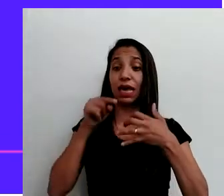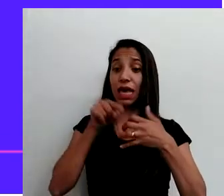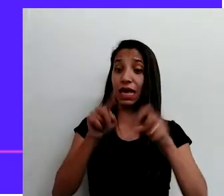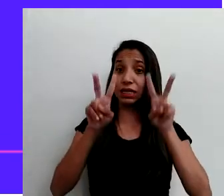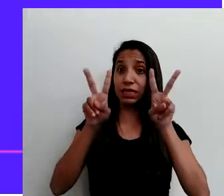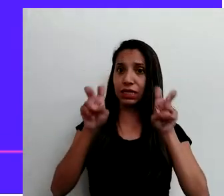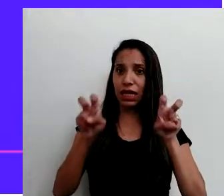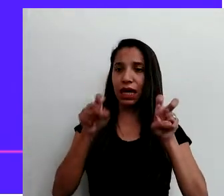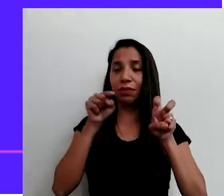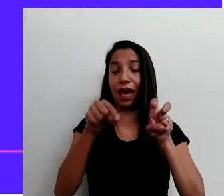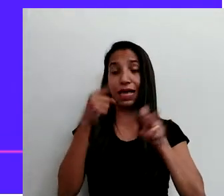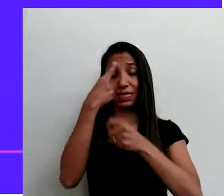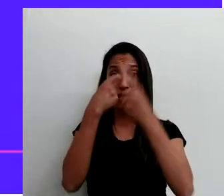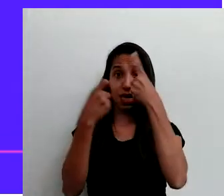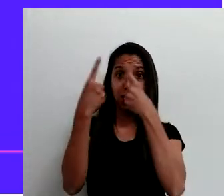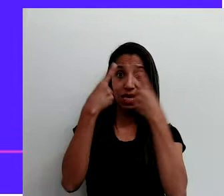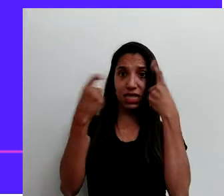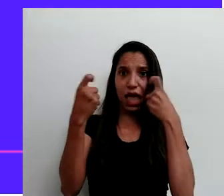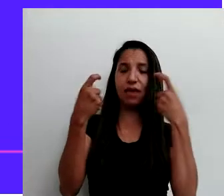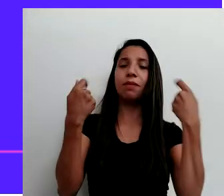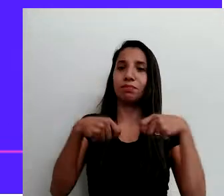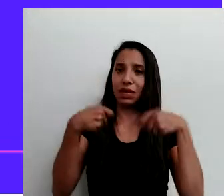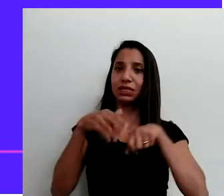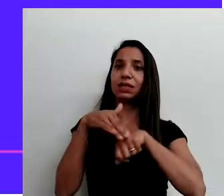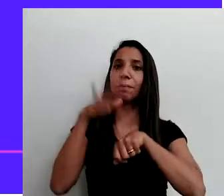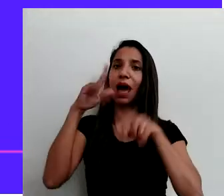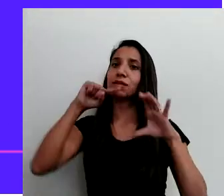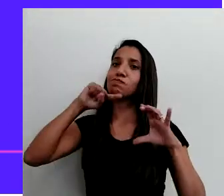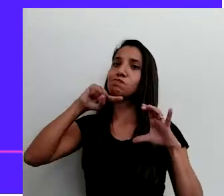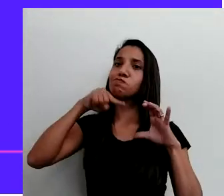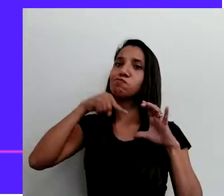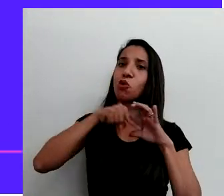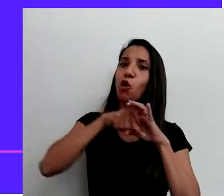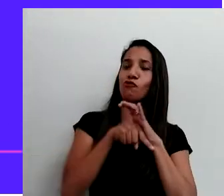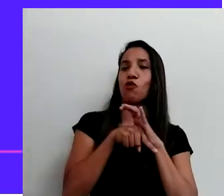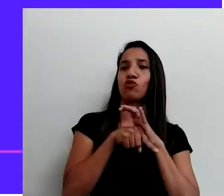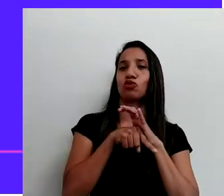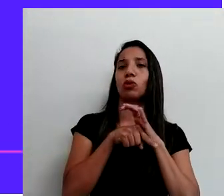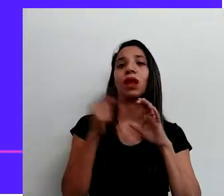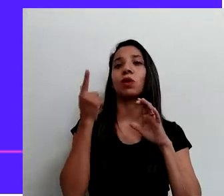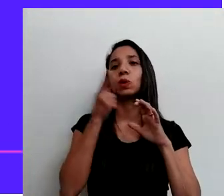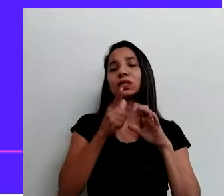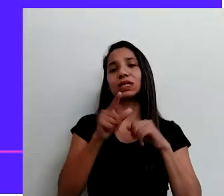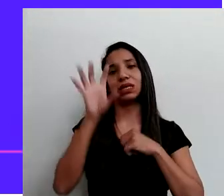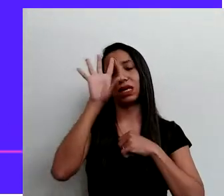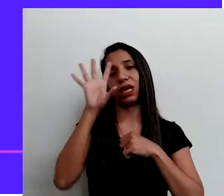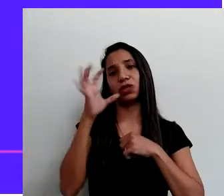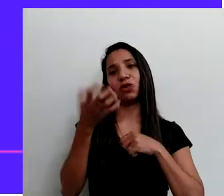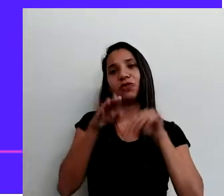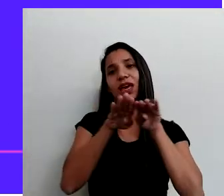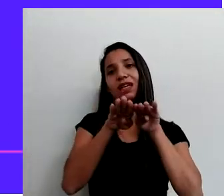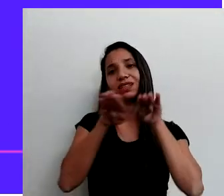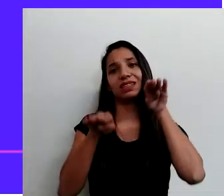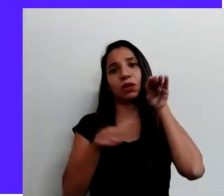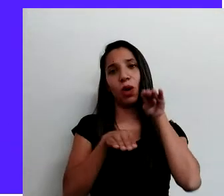de combate, de enfrentamento às desigualdades sob a ótica da nossa profissão.